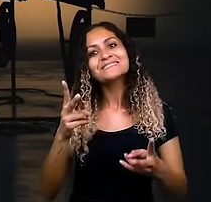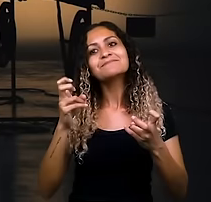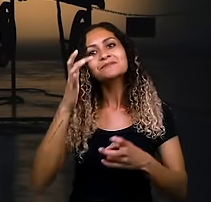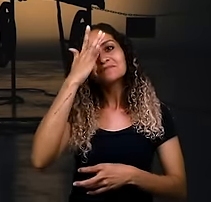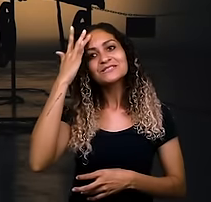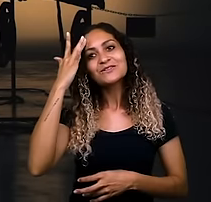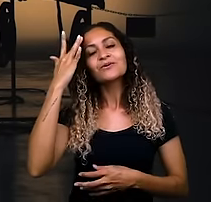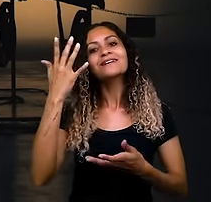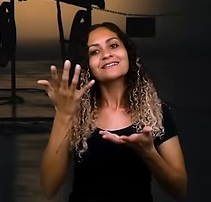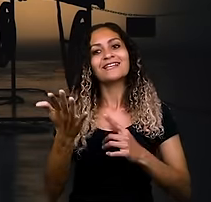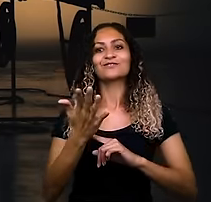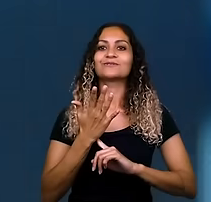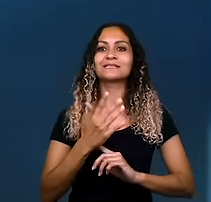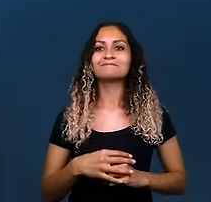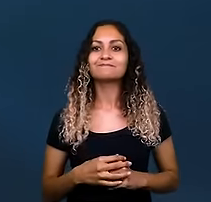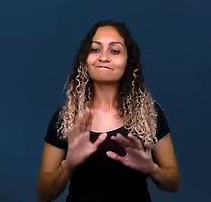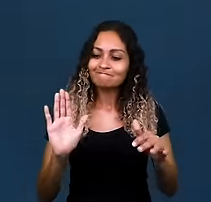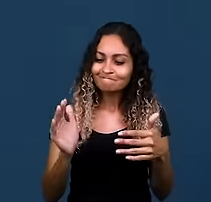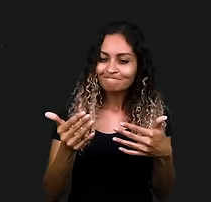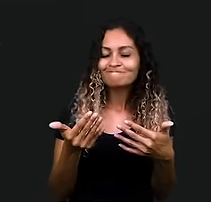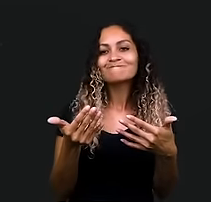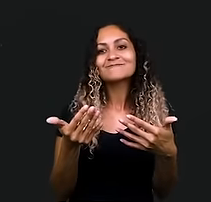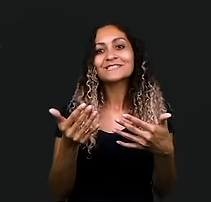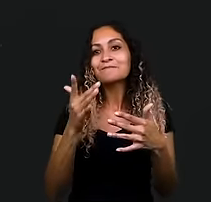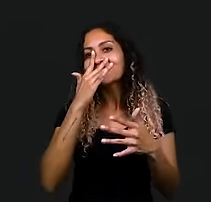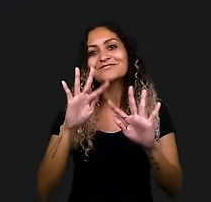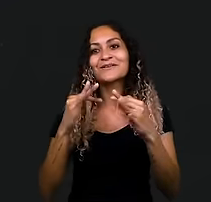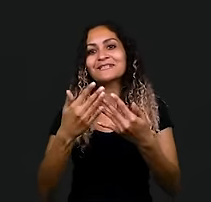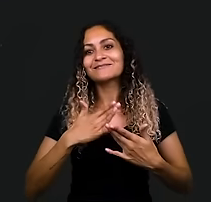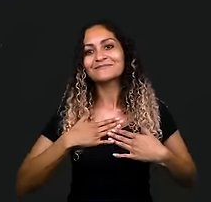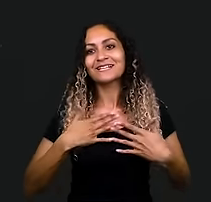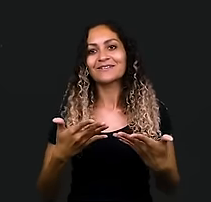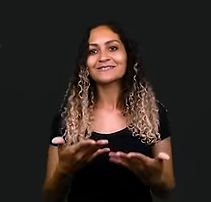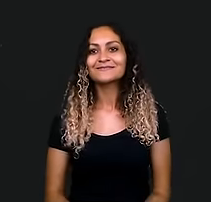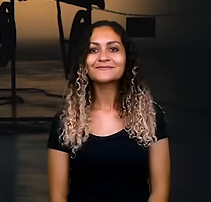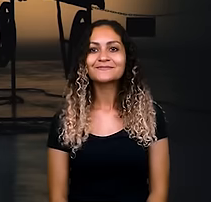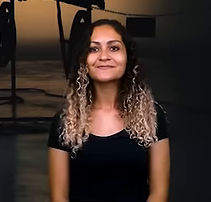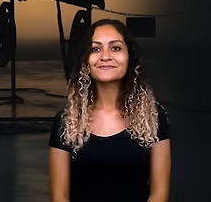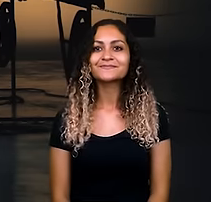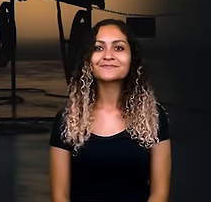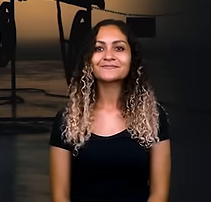realmente tinha alguém que tava ali por mim. Me sinto acolhida, se tornaram minha família, basicamente.